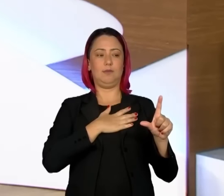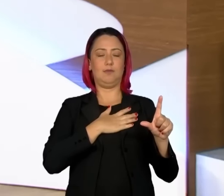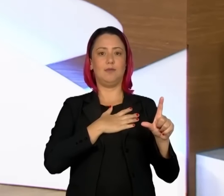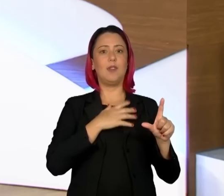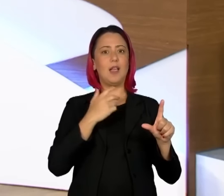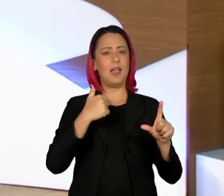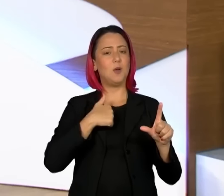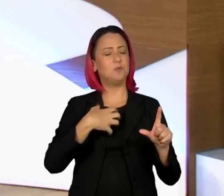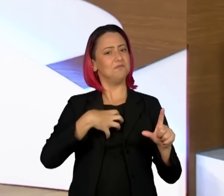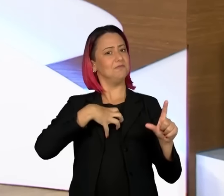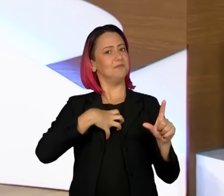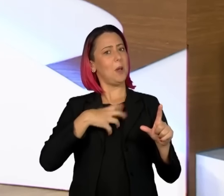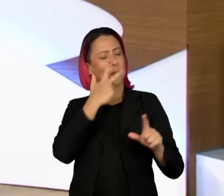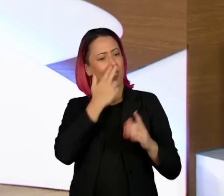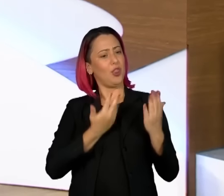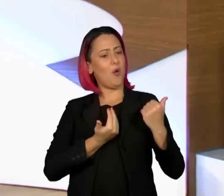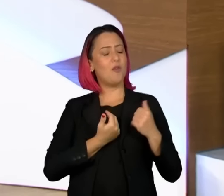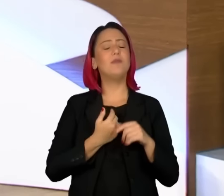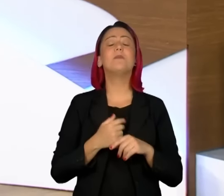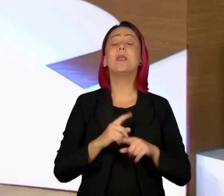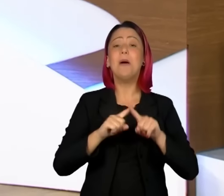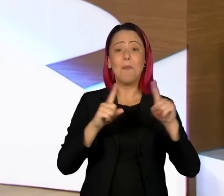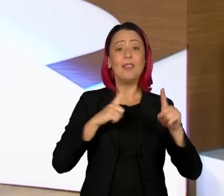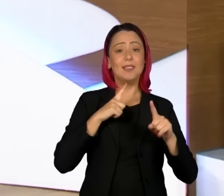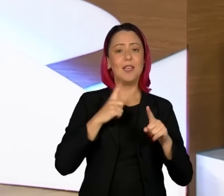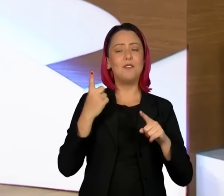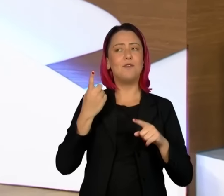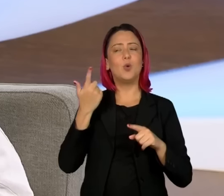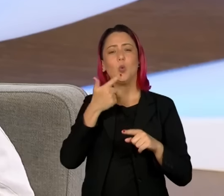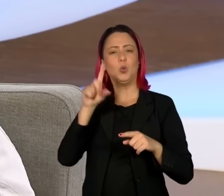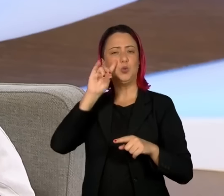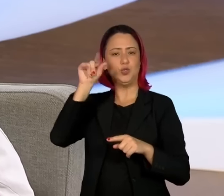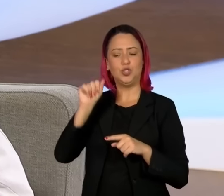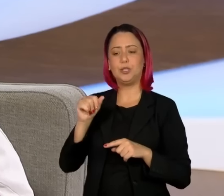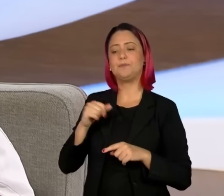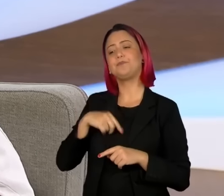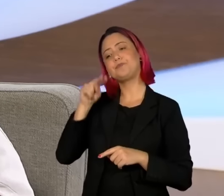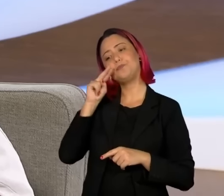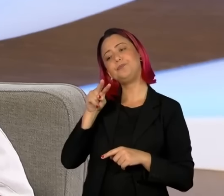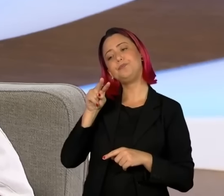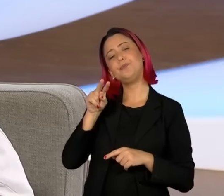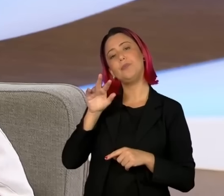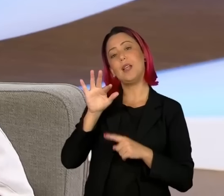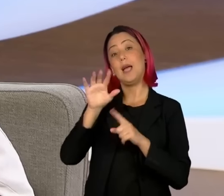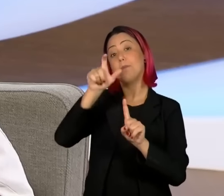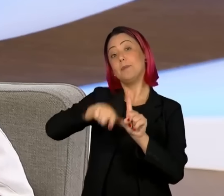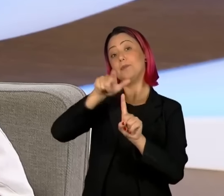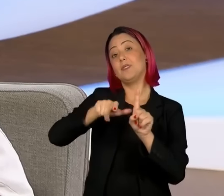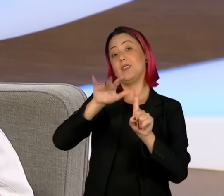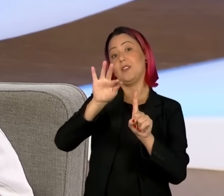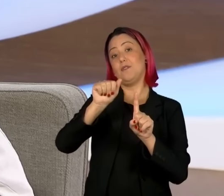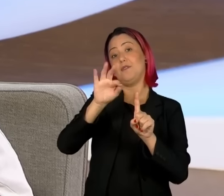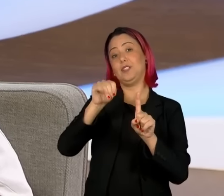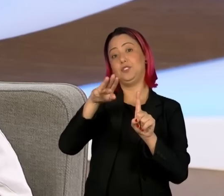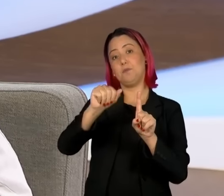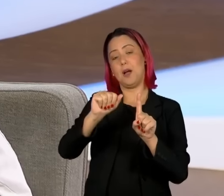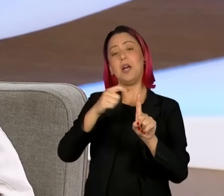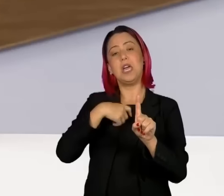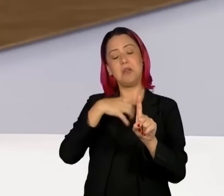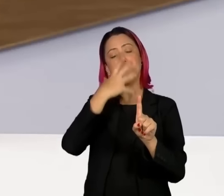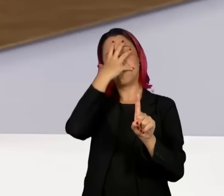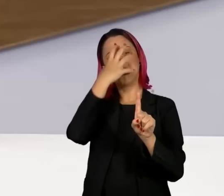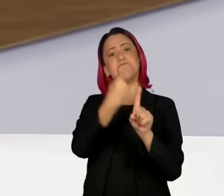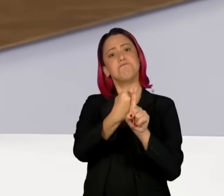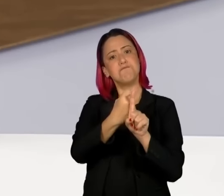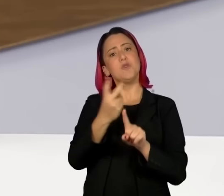tudo mas hoje em dia Outro dia eu fiquei olhando aiha Infinita da Fátima eu achei aquilo uma obra aquelas